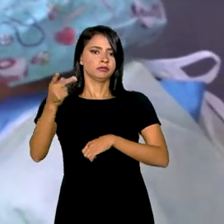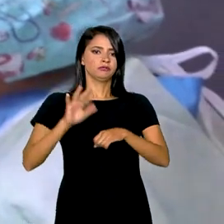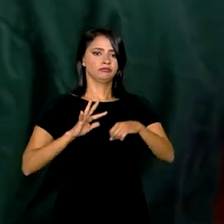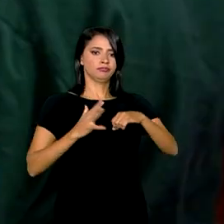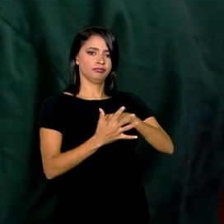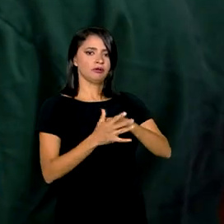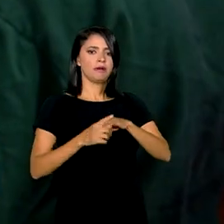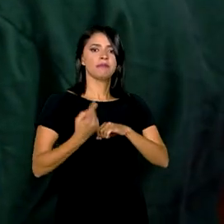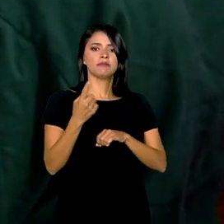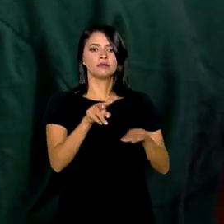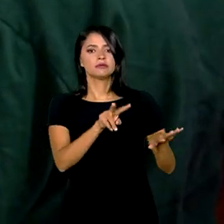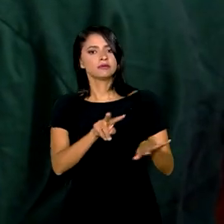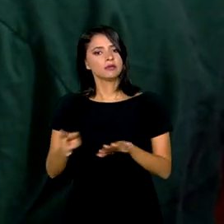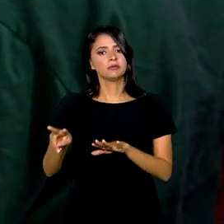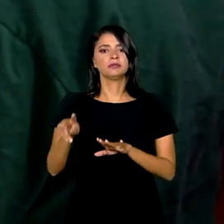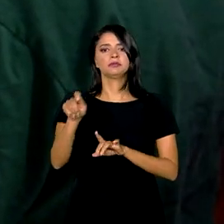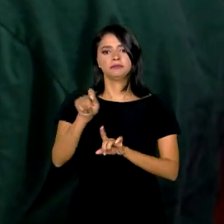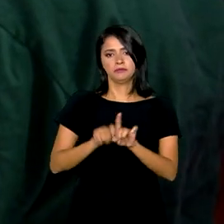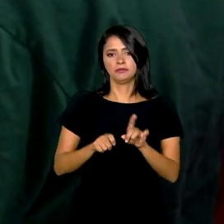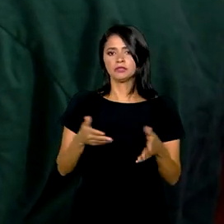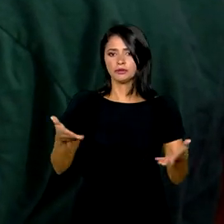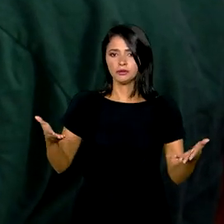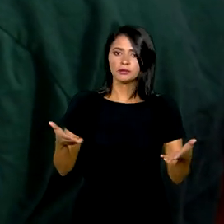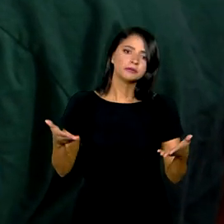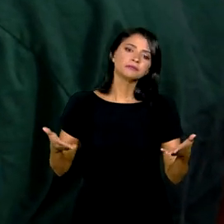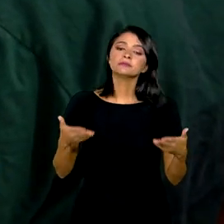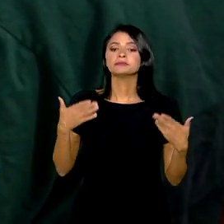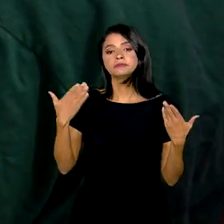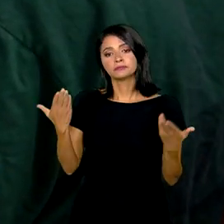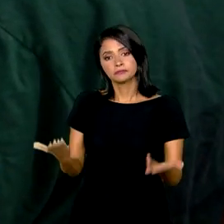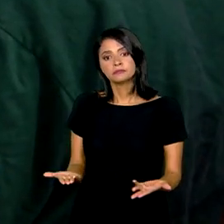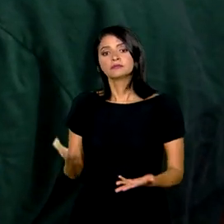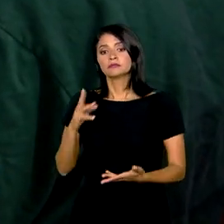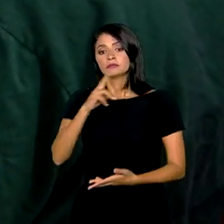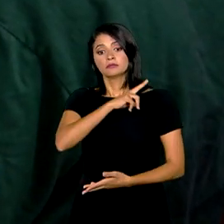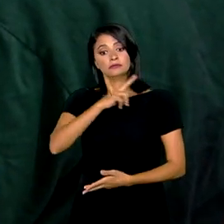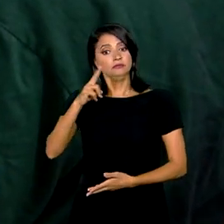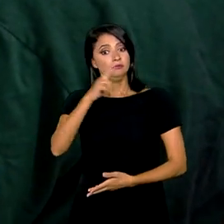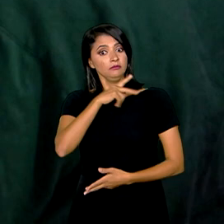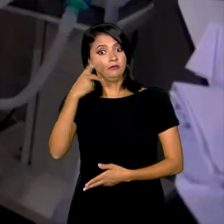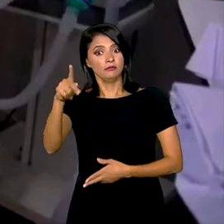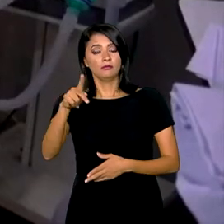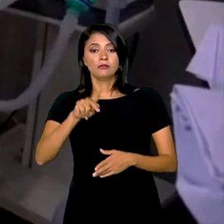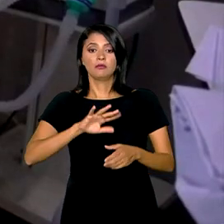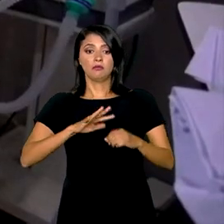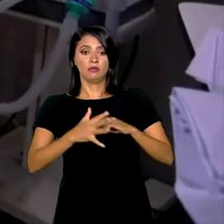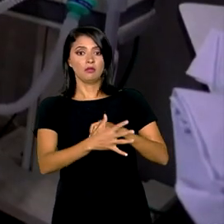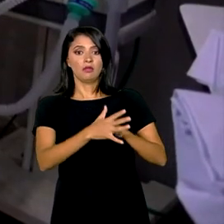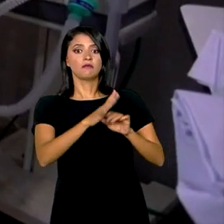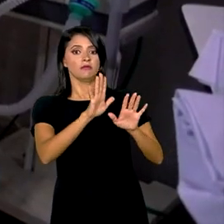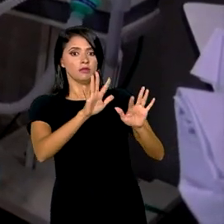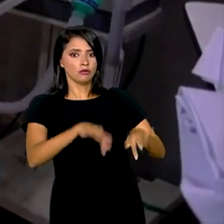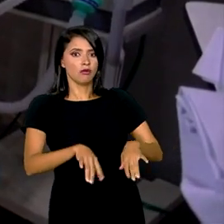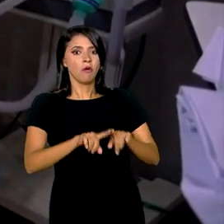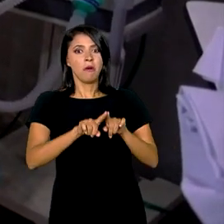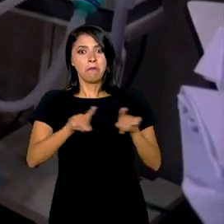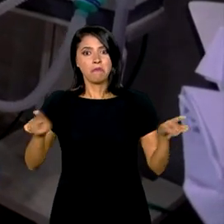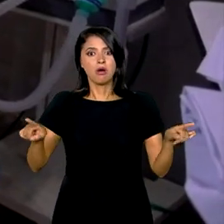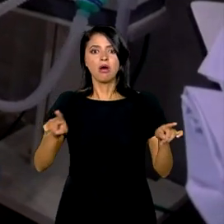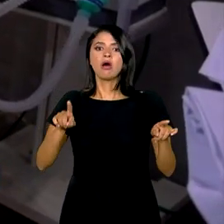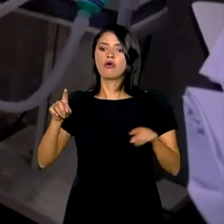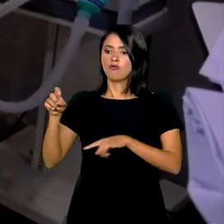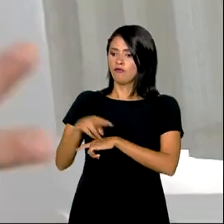na primeira semana deste mês. Ou seja, a emergência para a pandemia acabou, mas o